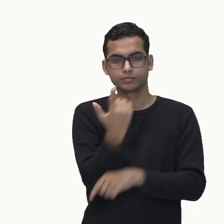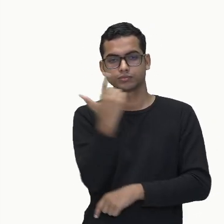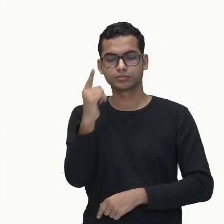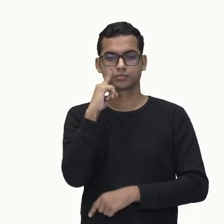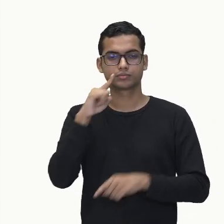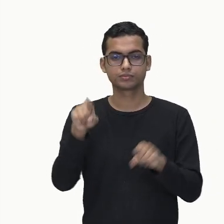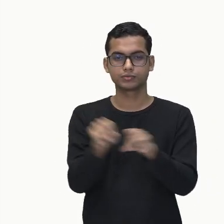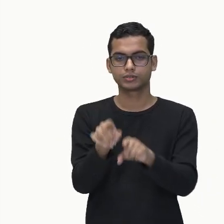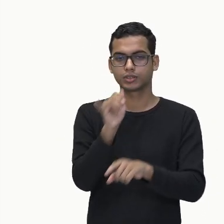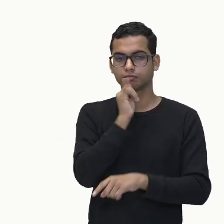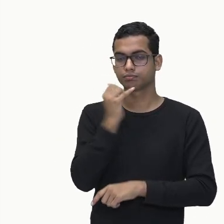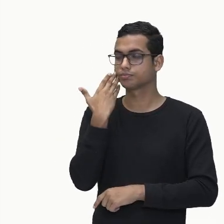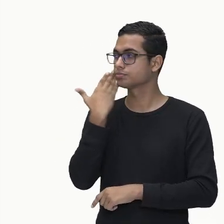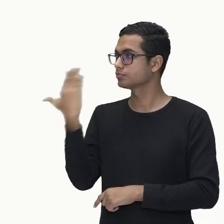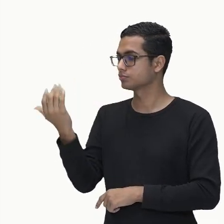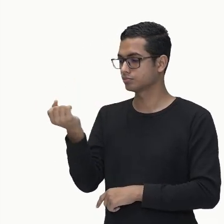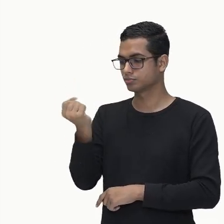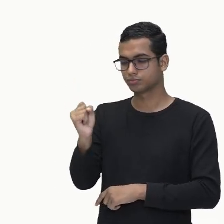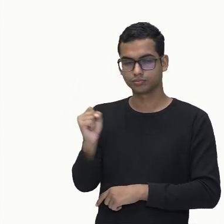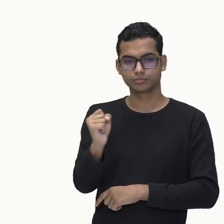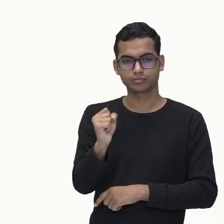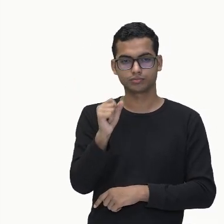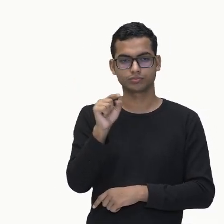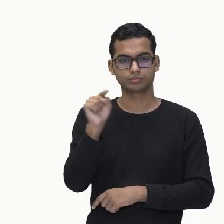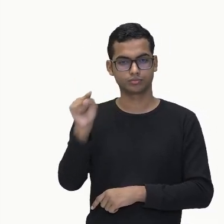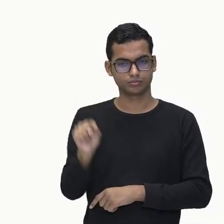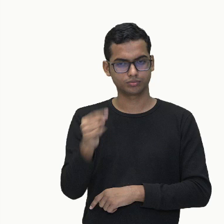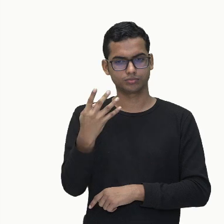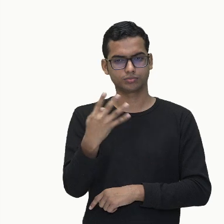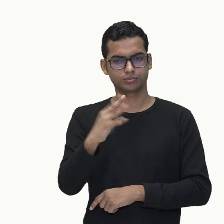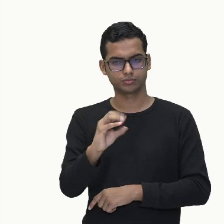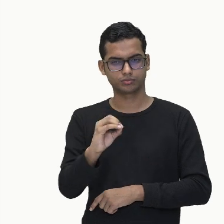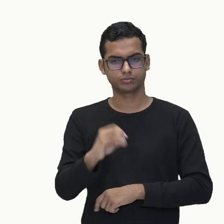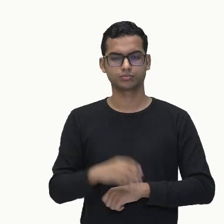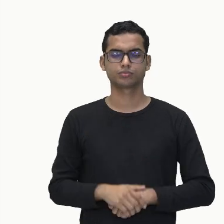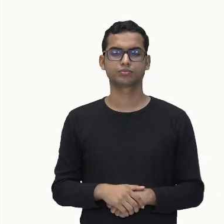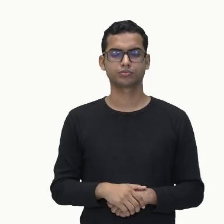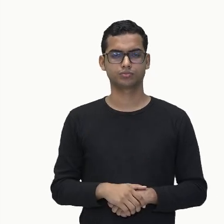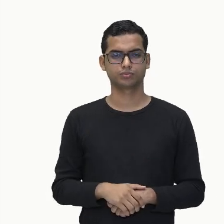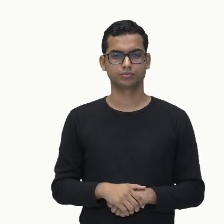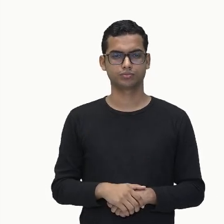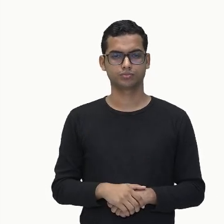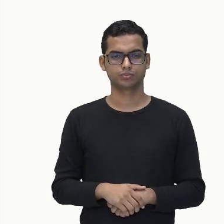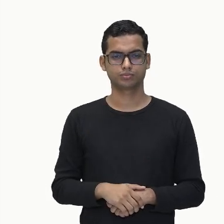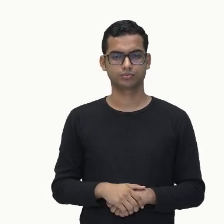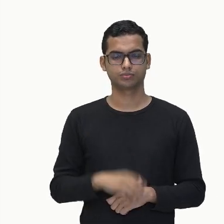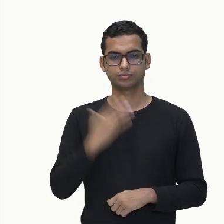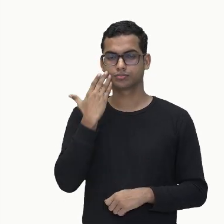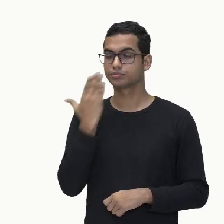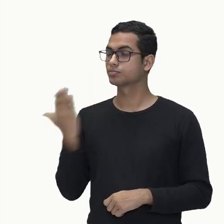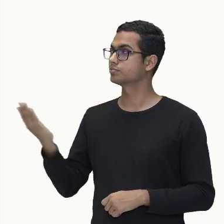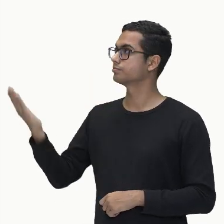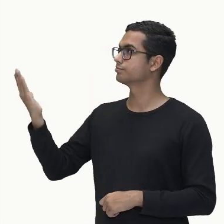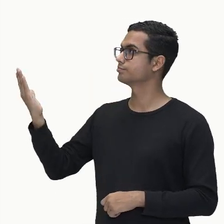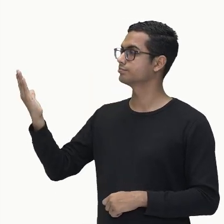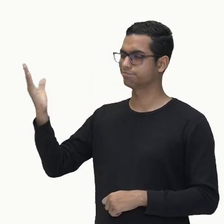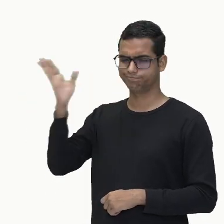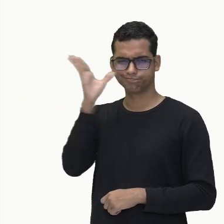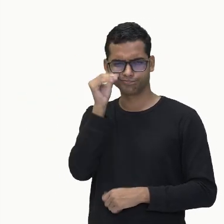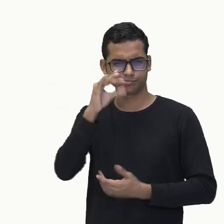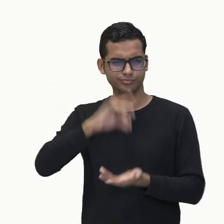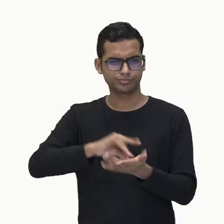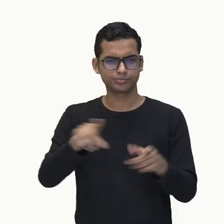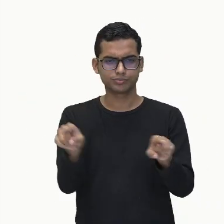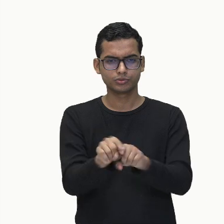maneiras de falar ou seja são las 8:40 são las 9 Men 20 interessante né